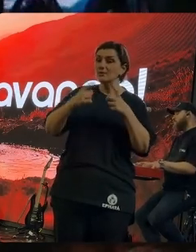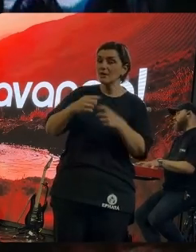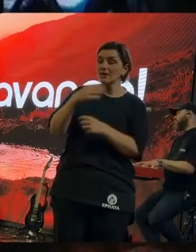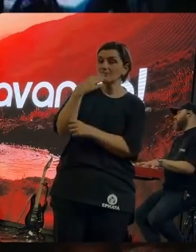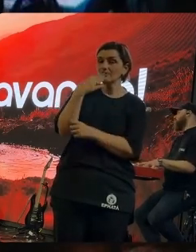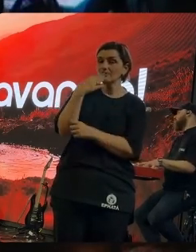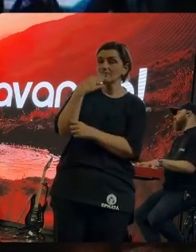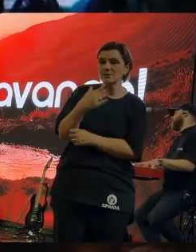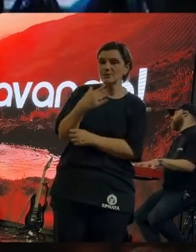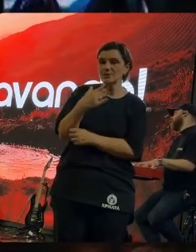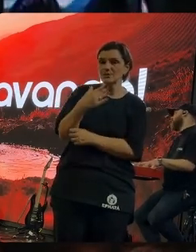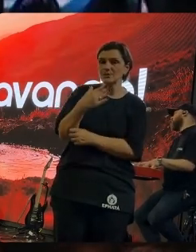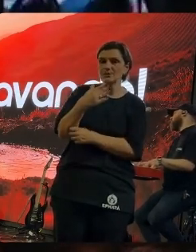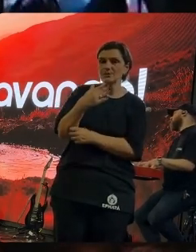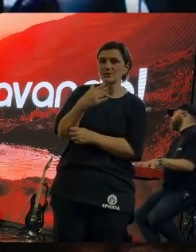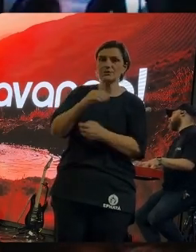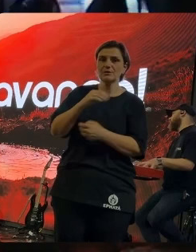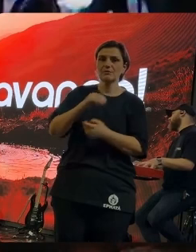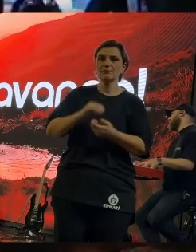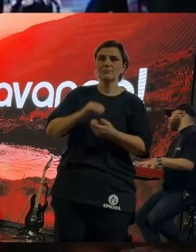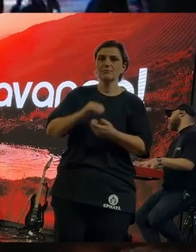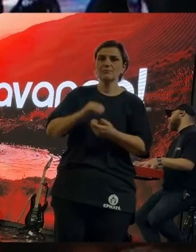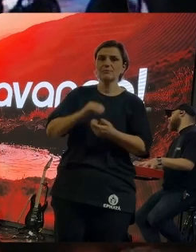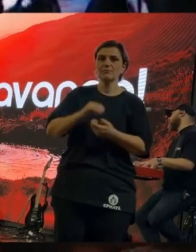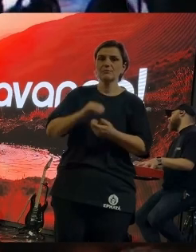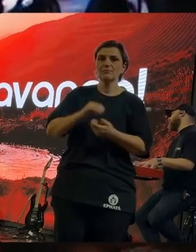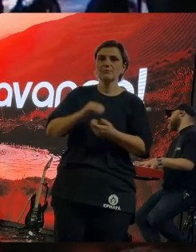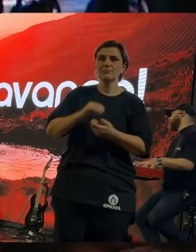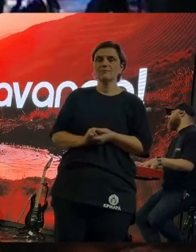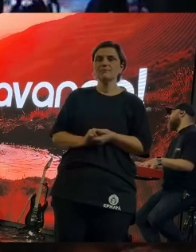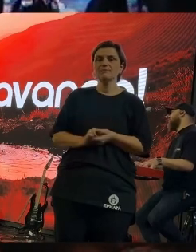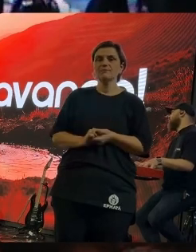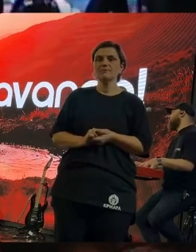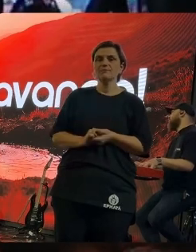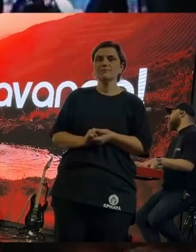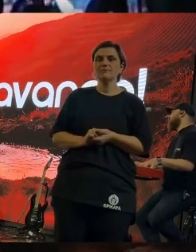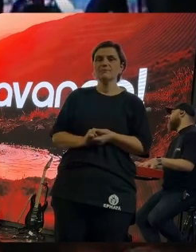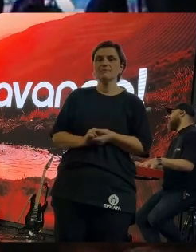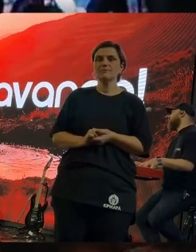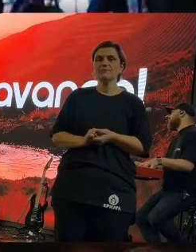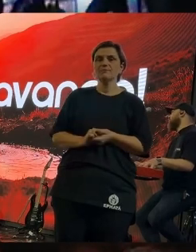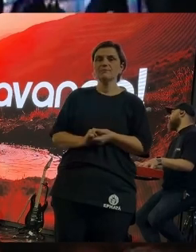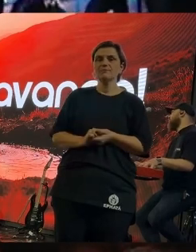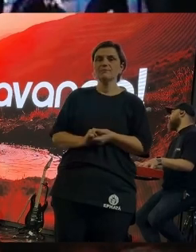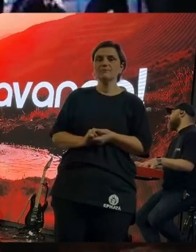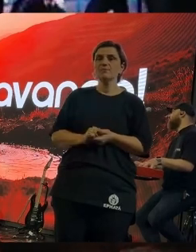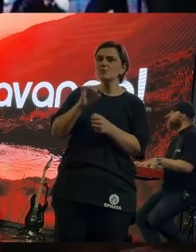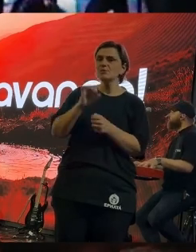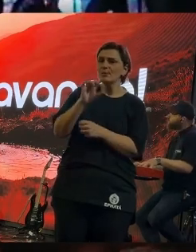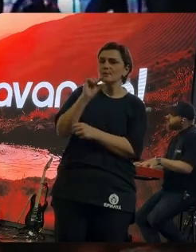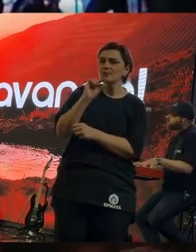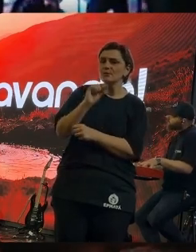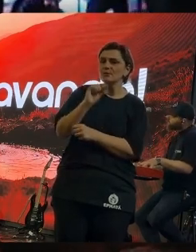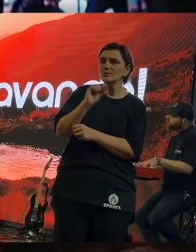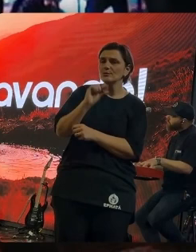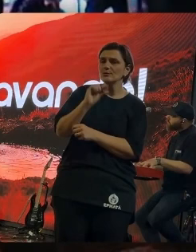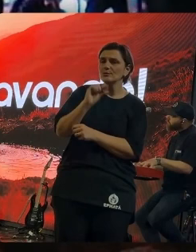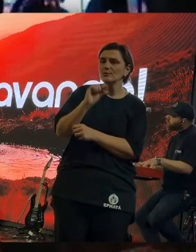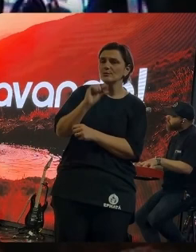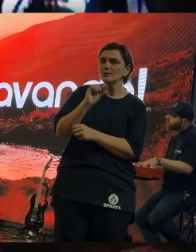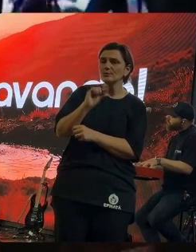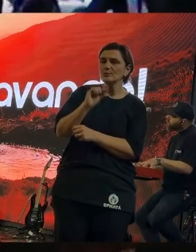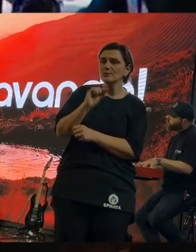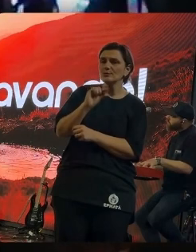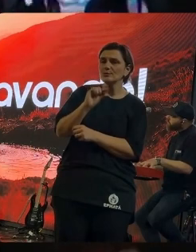mais um pouquinho. Isaac, eu quero que você fique no deserto, Isaac. Deixa eu dizer algo para você no nome de Jesus. O